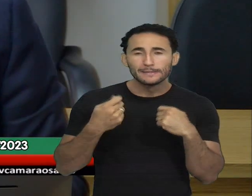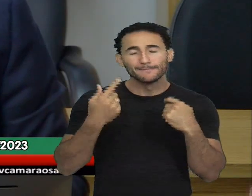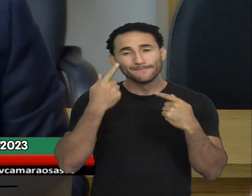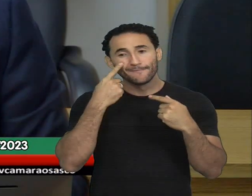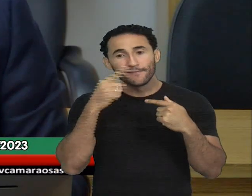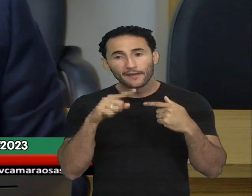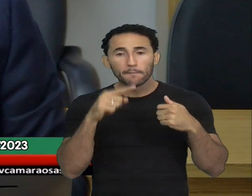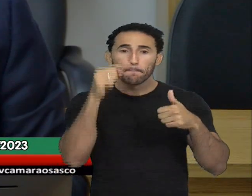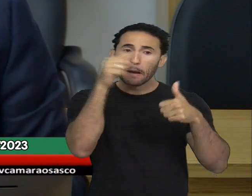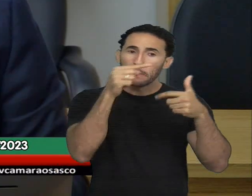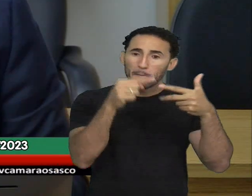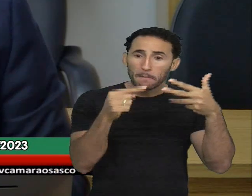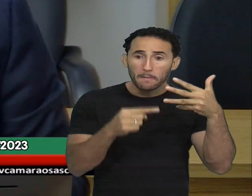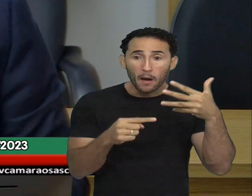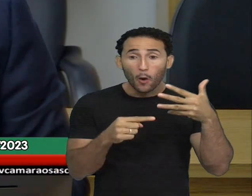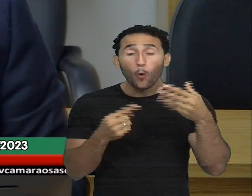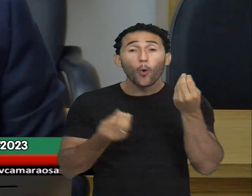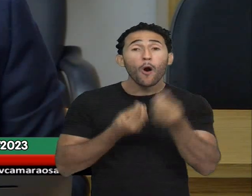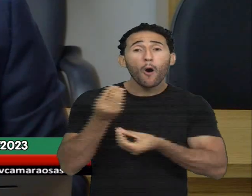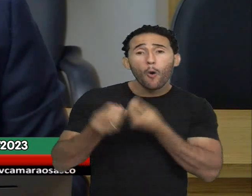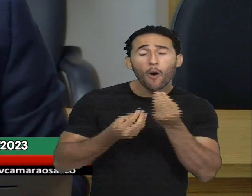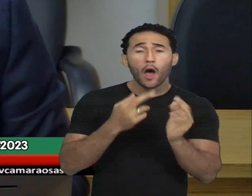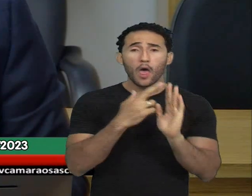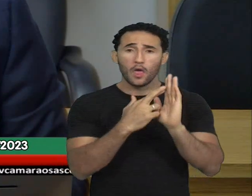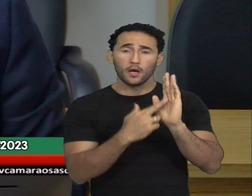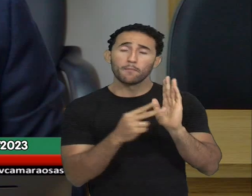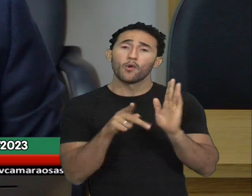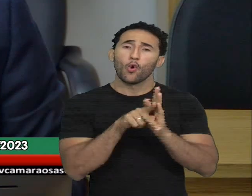principais contraindicações.